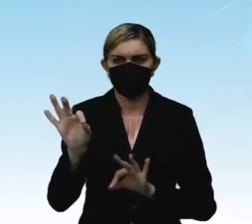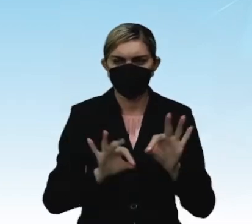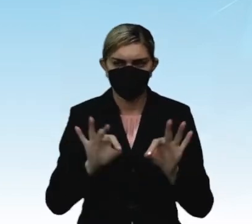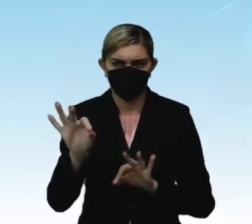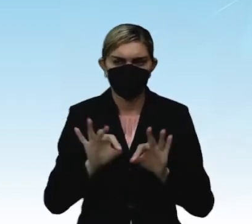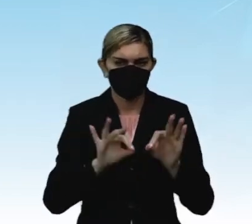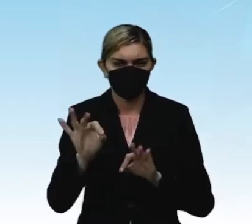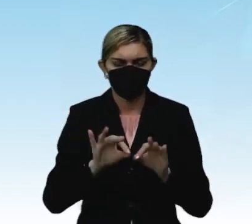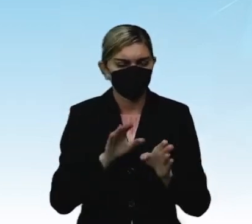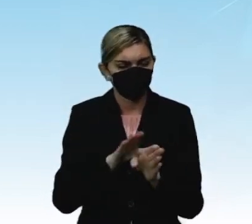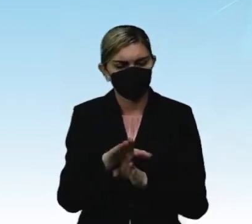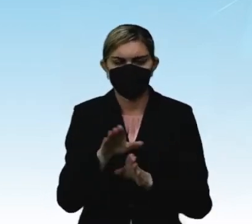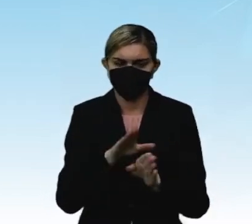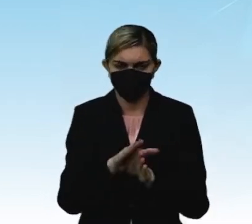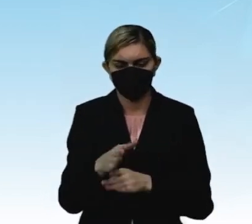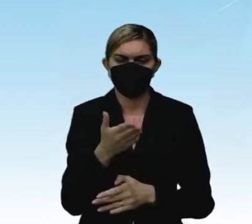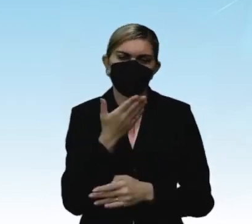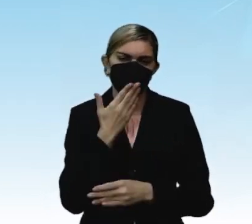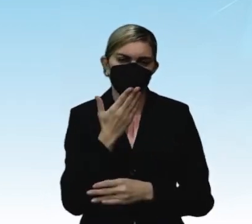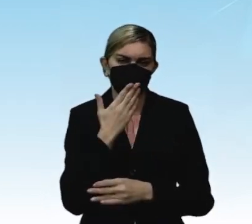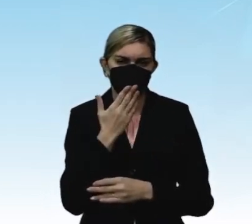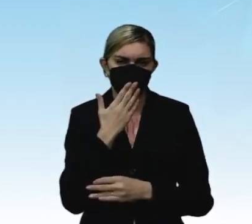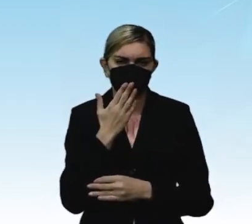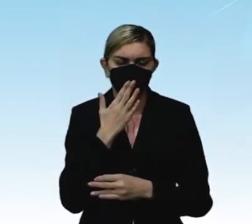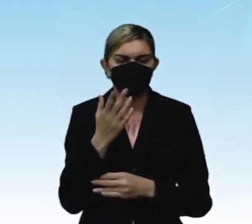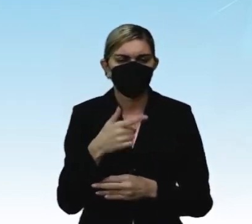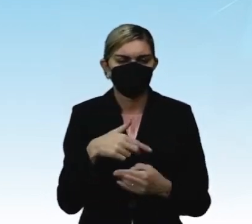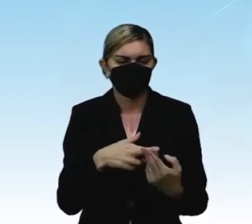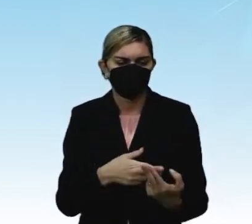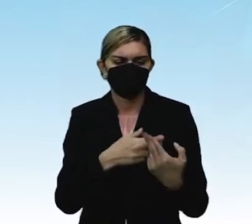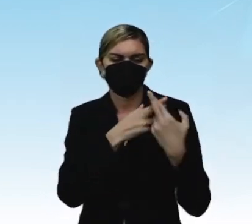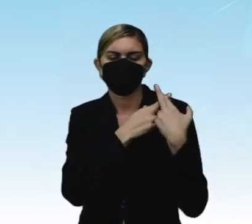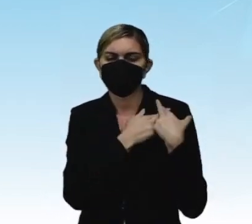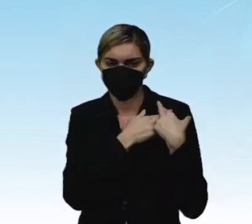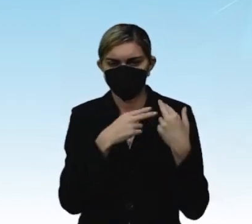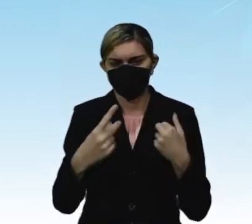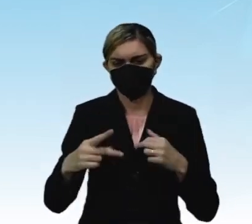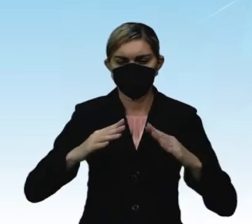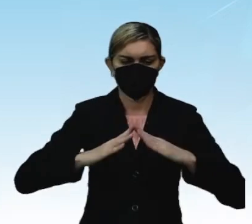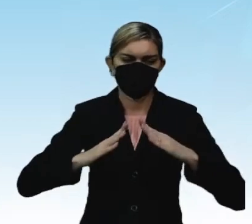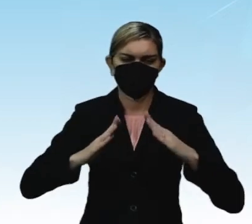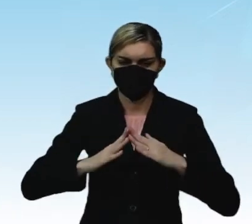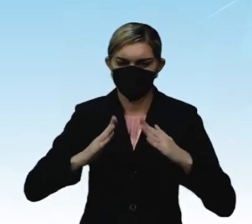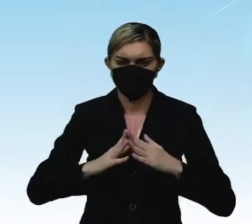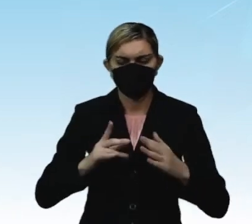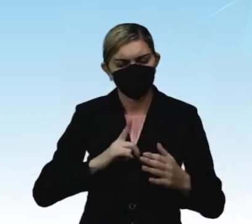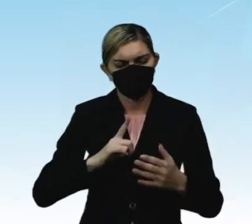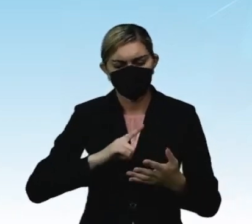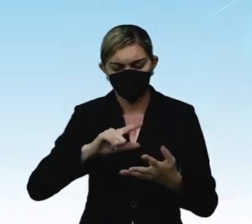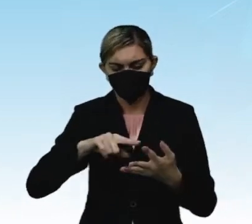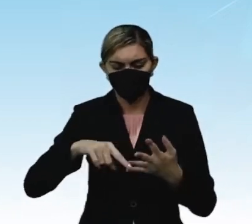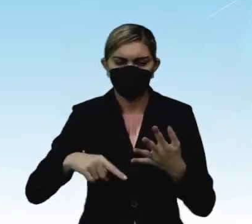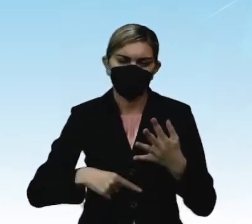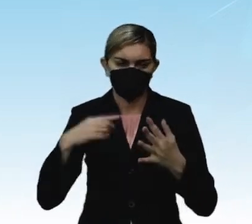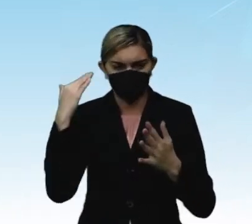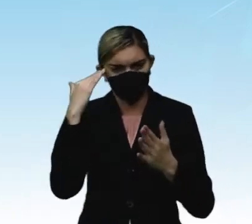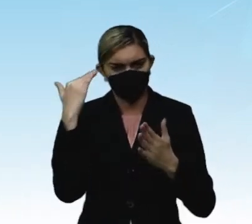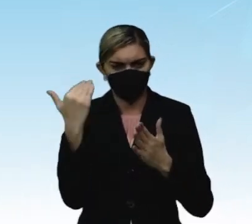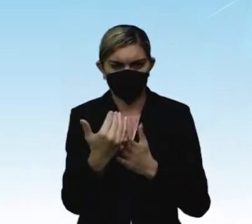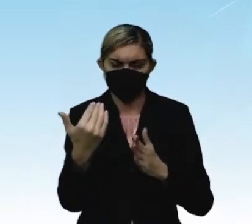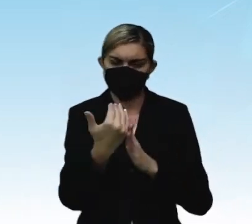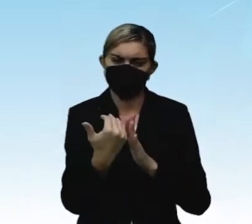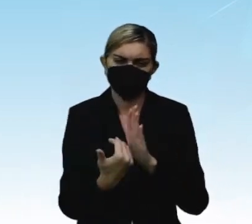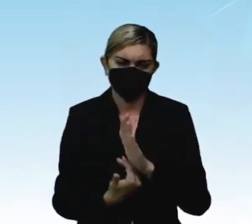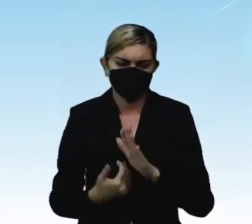organiza, orienta os índios. É como se fosse o responsável da tua casa. Tem isso, tem que cumprir isso, cumprir tarefa,